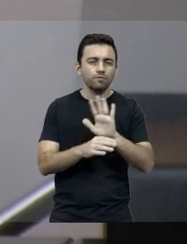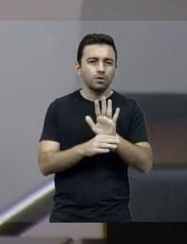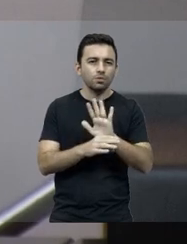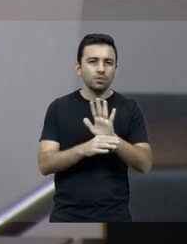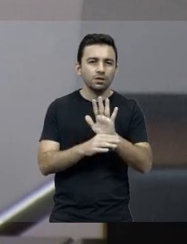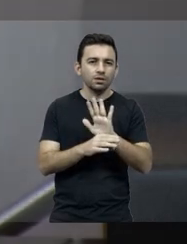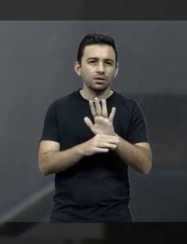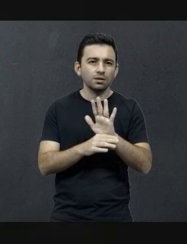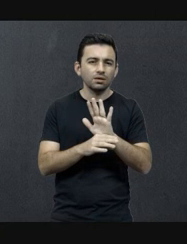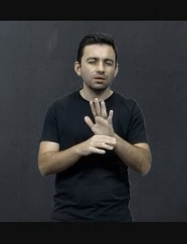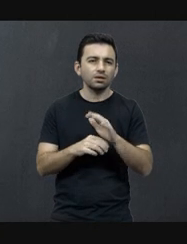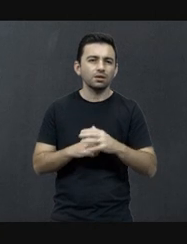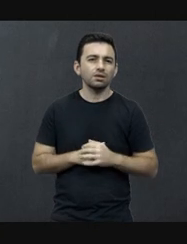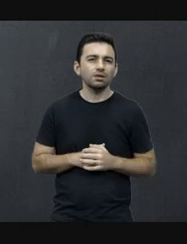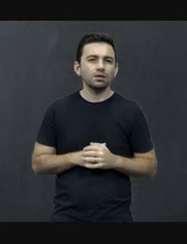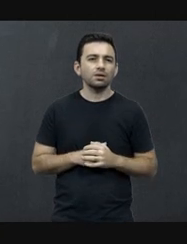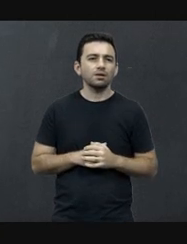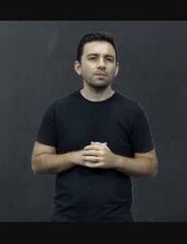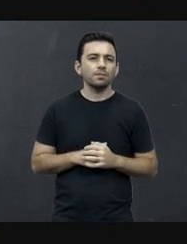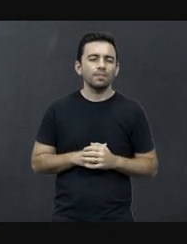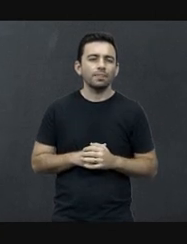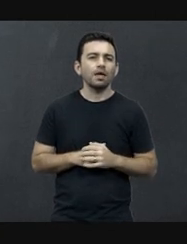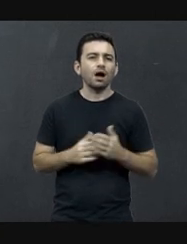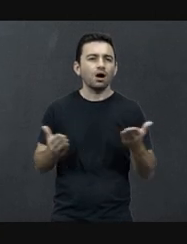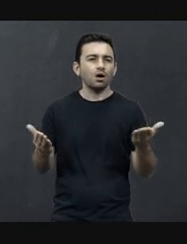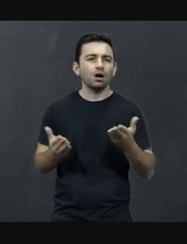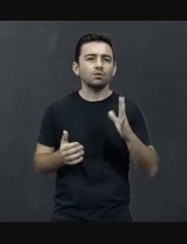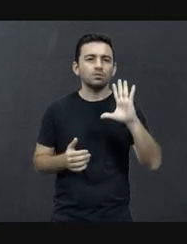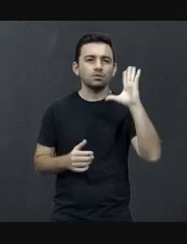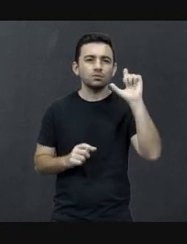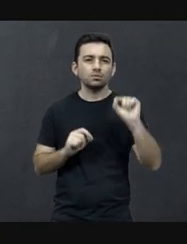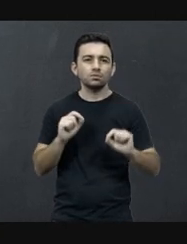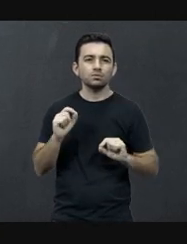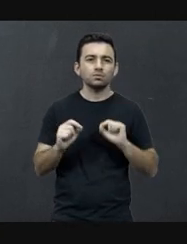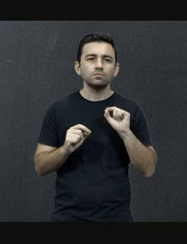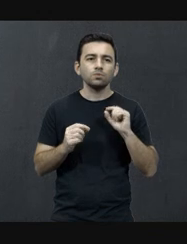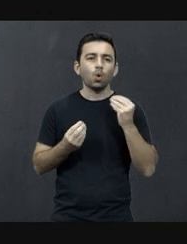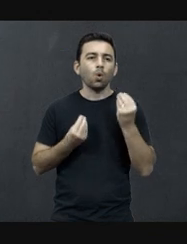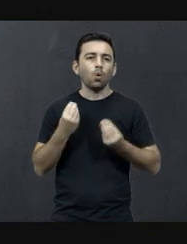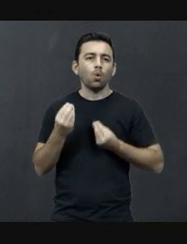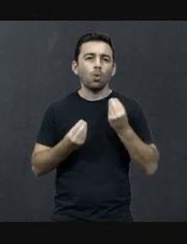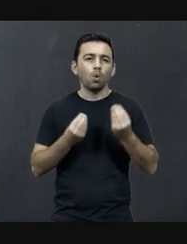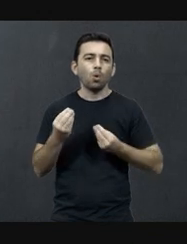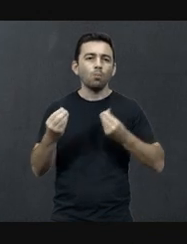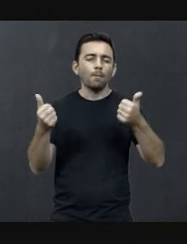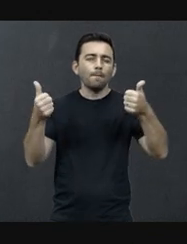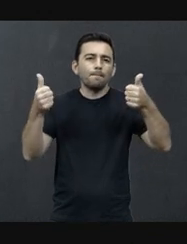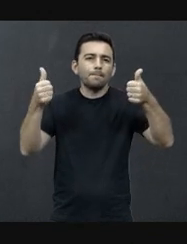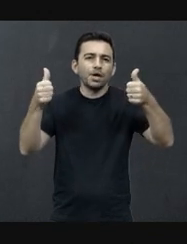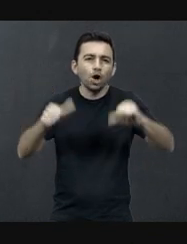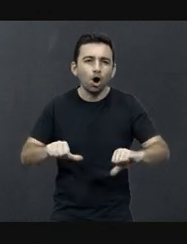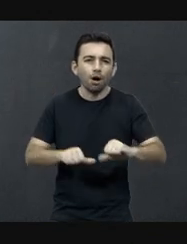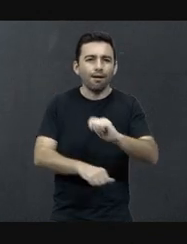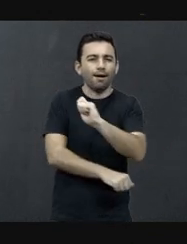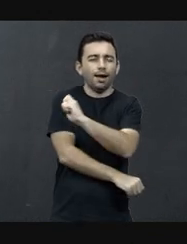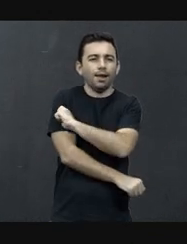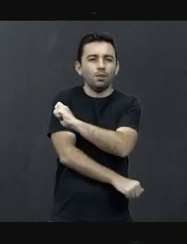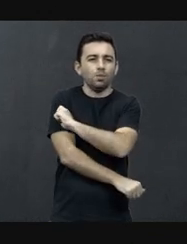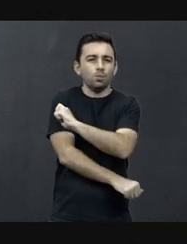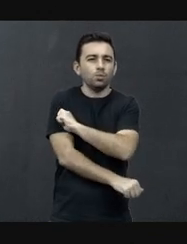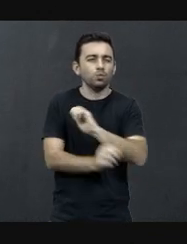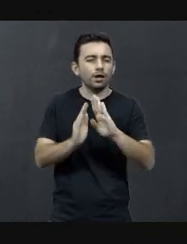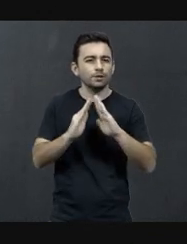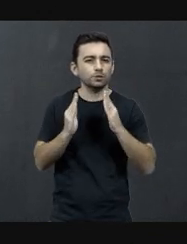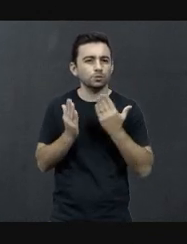Netflix que está rolando por aí, Como se tornar o pior aluno da